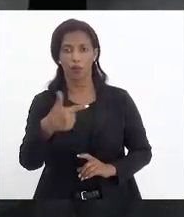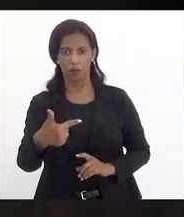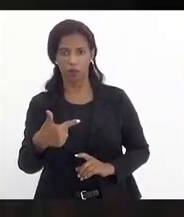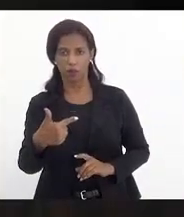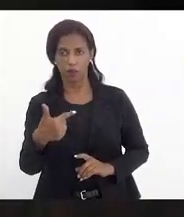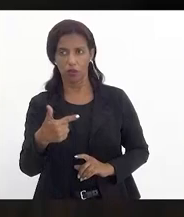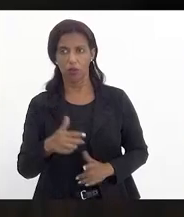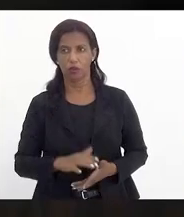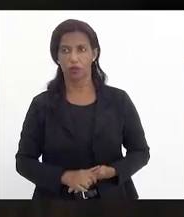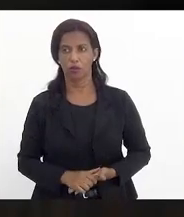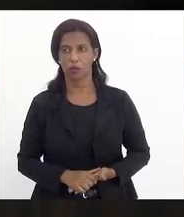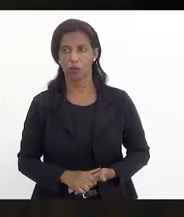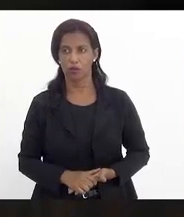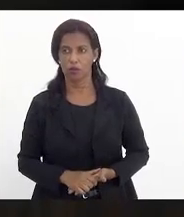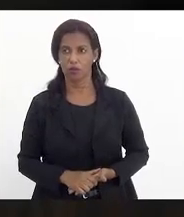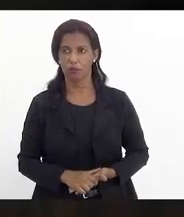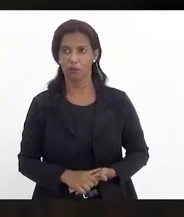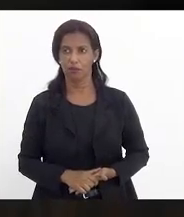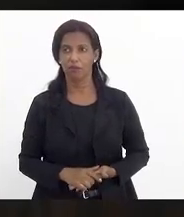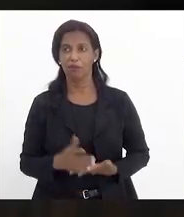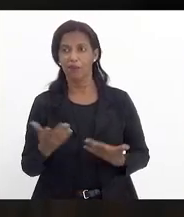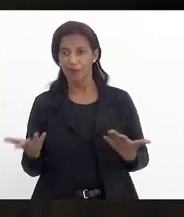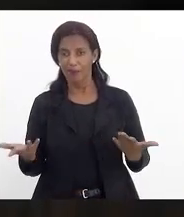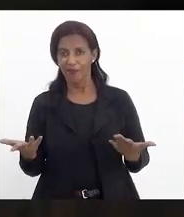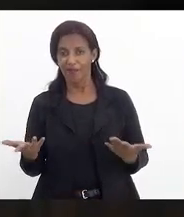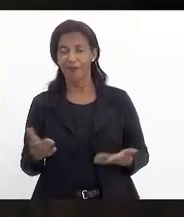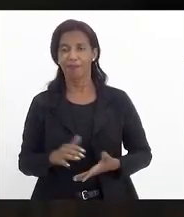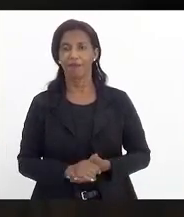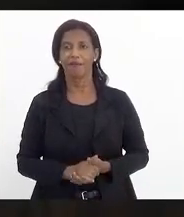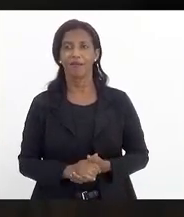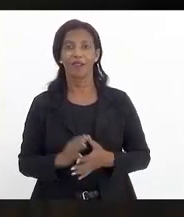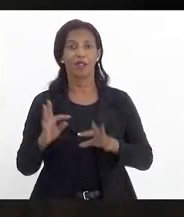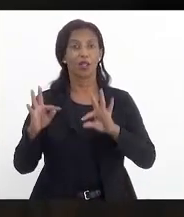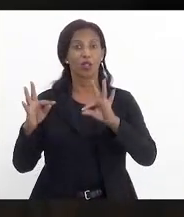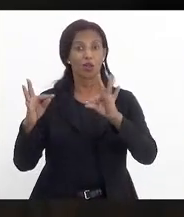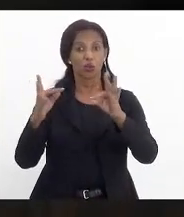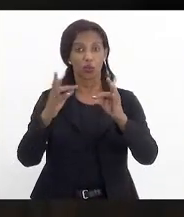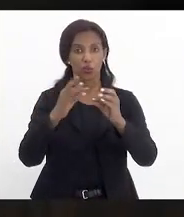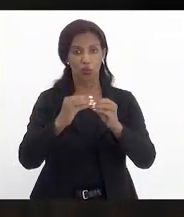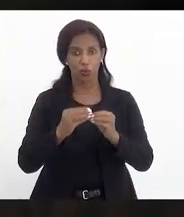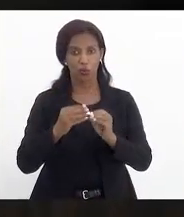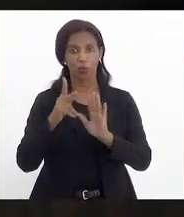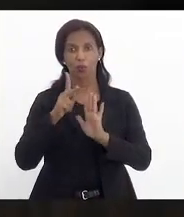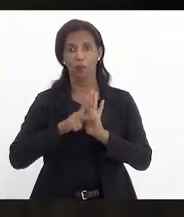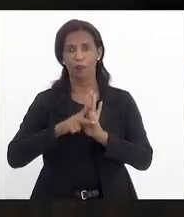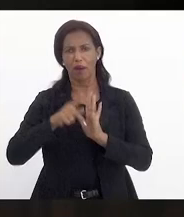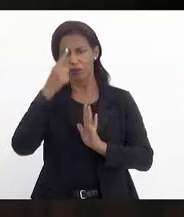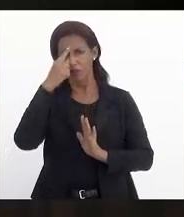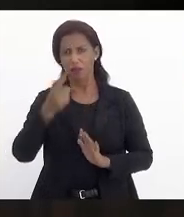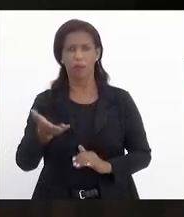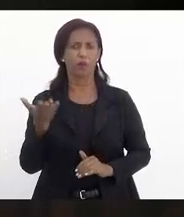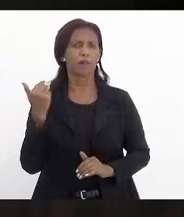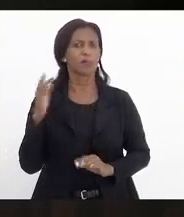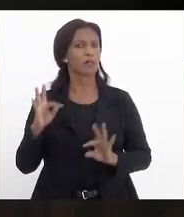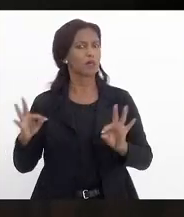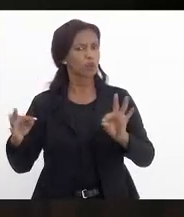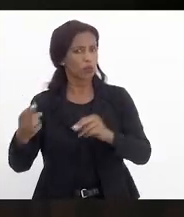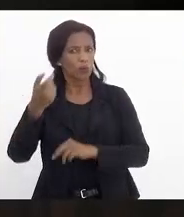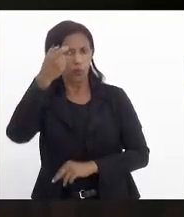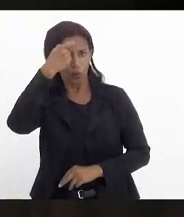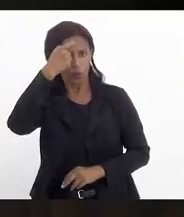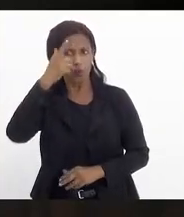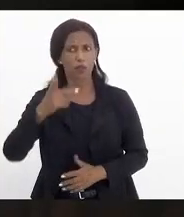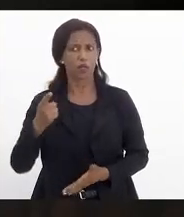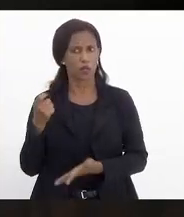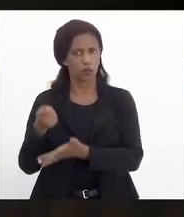4.852. Viu? É isso, deputado Leus Paulo, é isso, tranquilo. Está todo mundo aqui, recebeu a pauta semana passada. Está todo mundo aqui consciente do